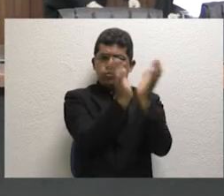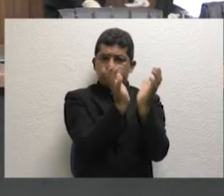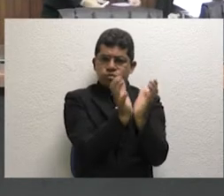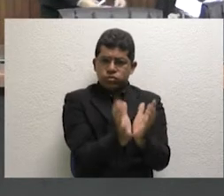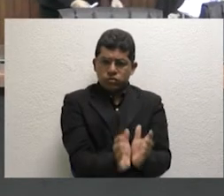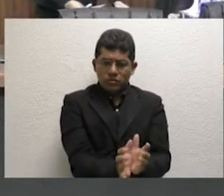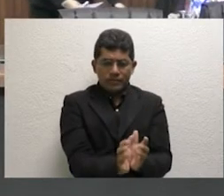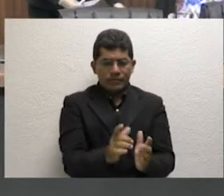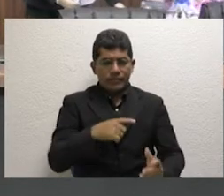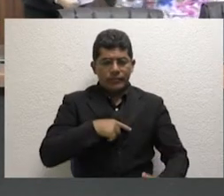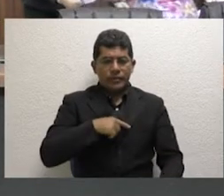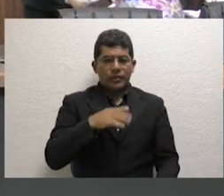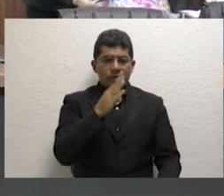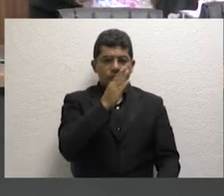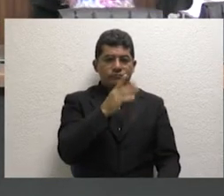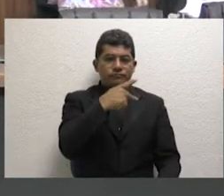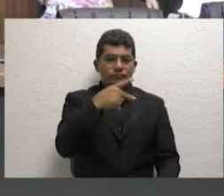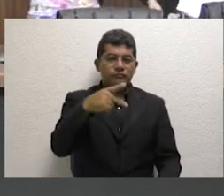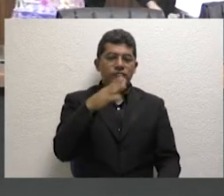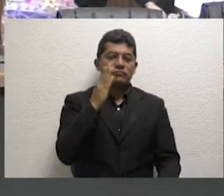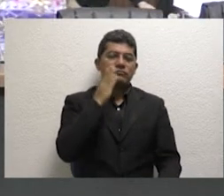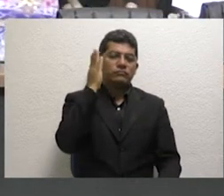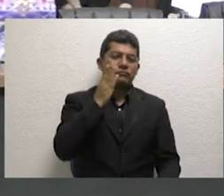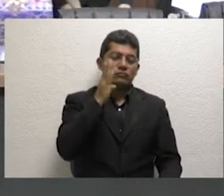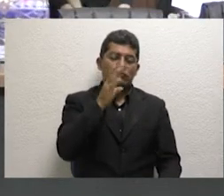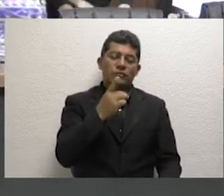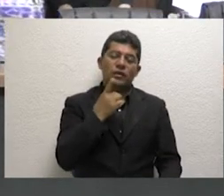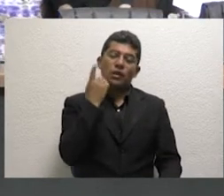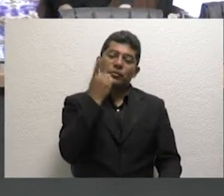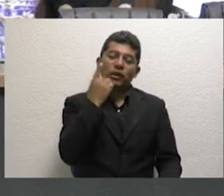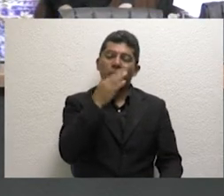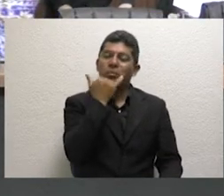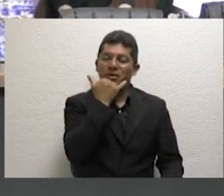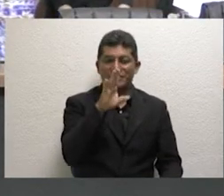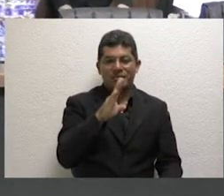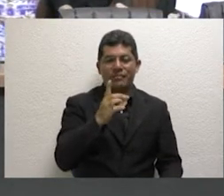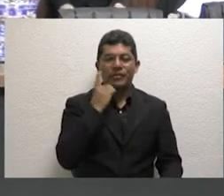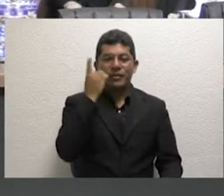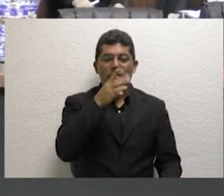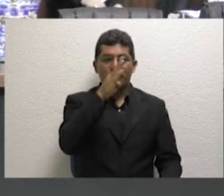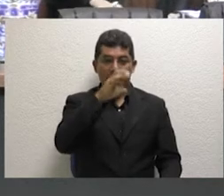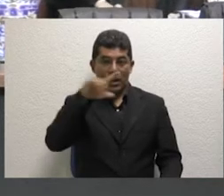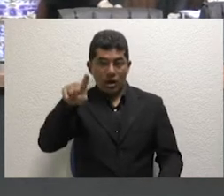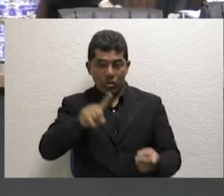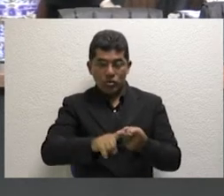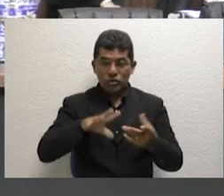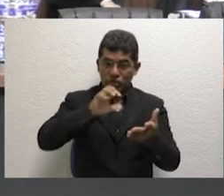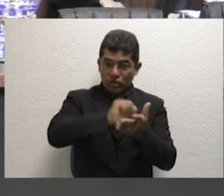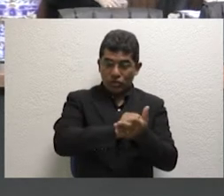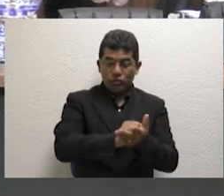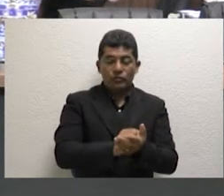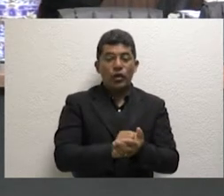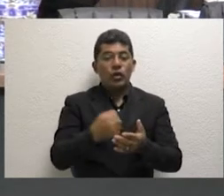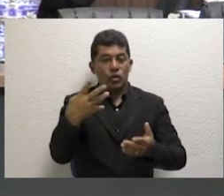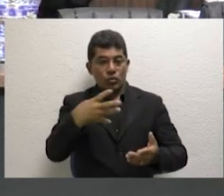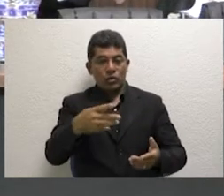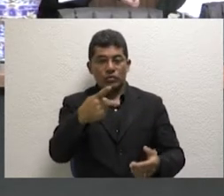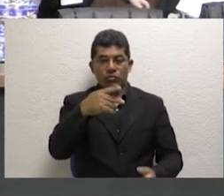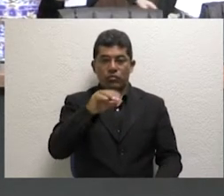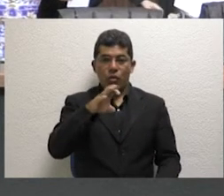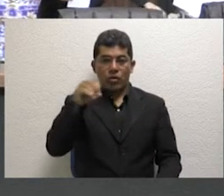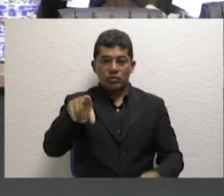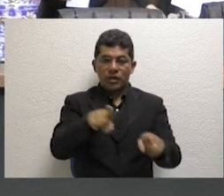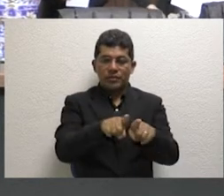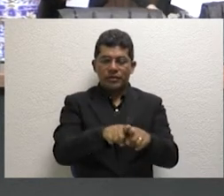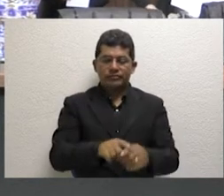PP o deputado Berlamino Lins inscritos e no PHS Podemos que é o quarto bloco também inscritos ok então eu queria que depois do